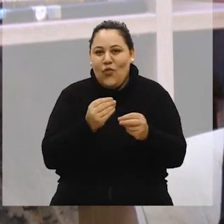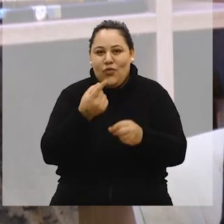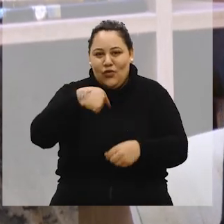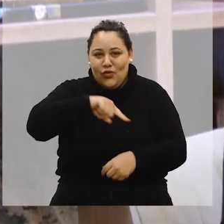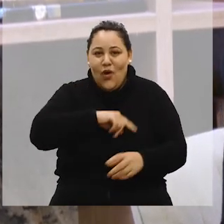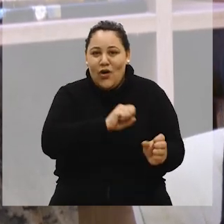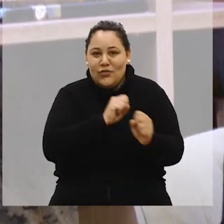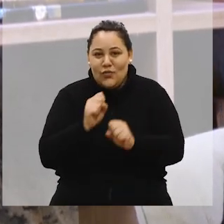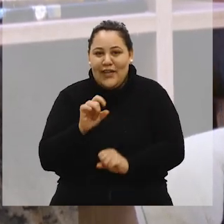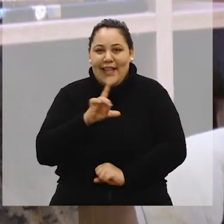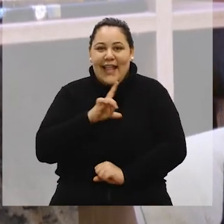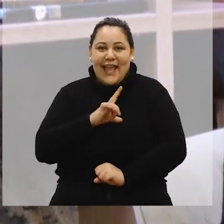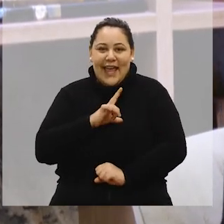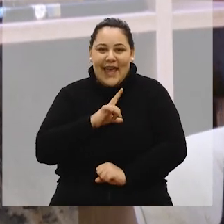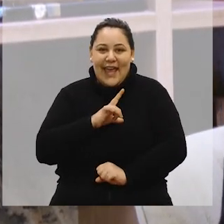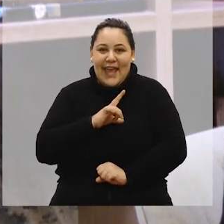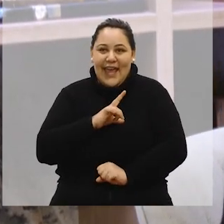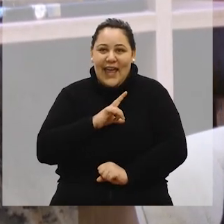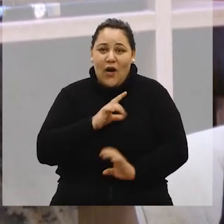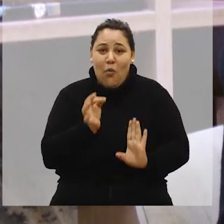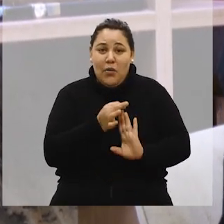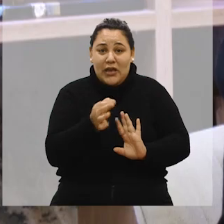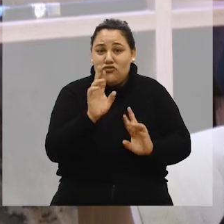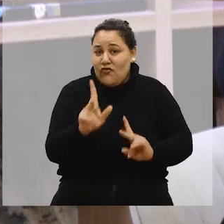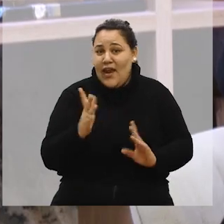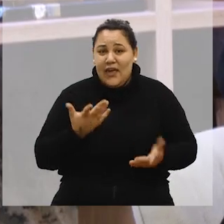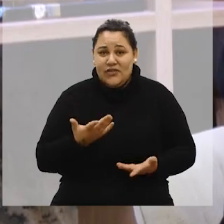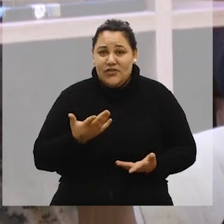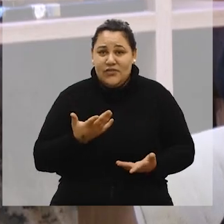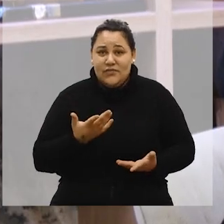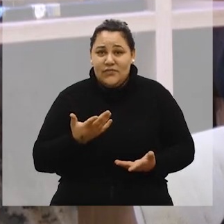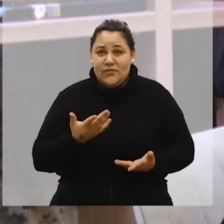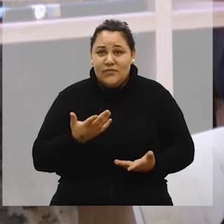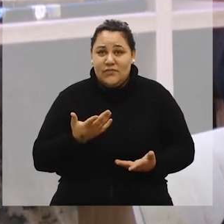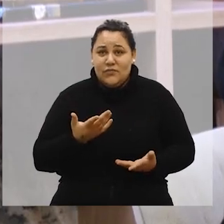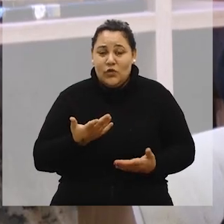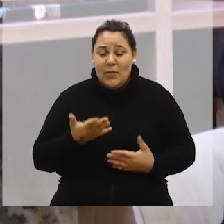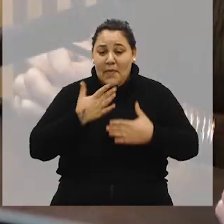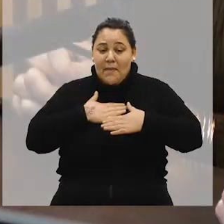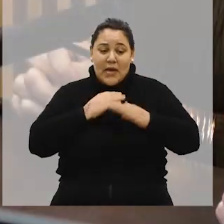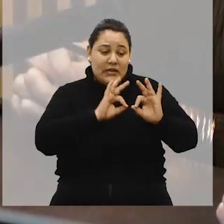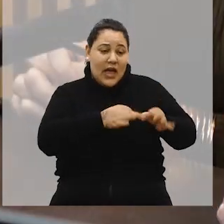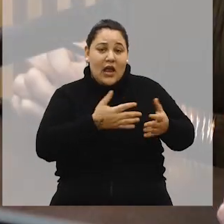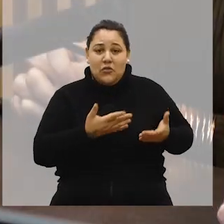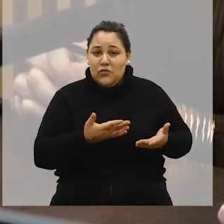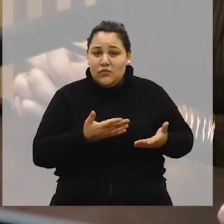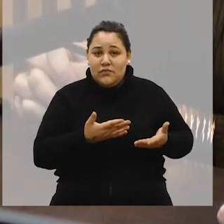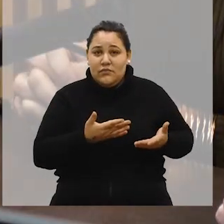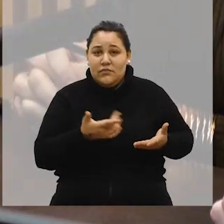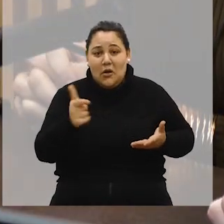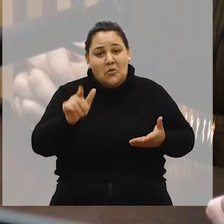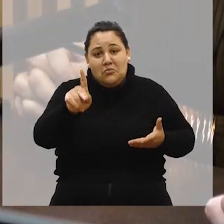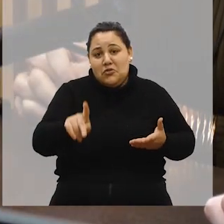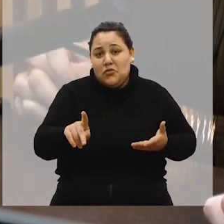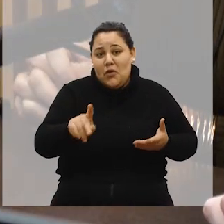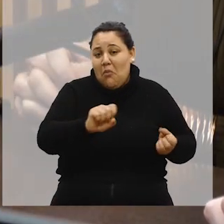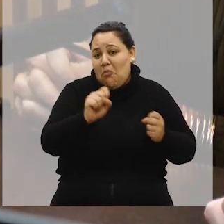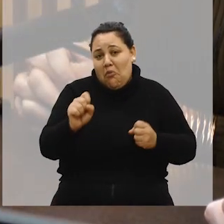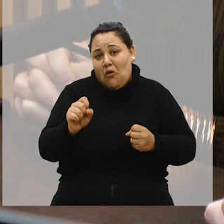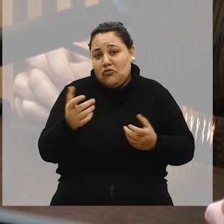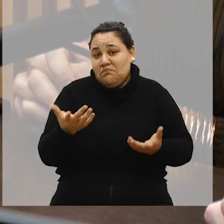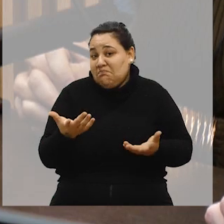ter esse contraponto do que para nós até então é certo, né? Para mim ainda parece que